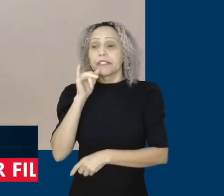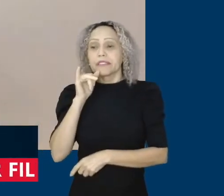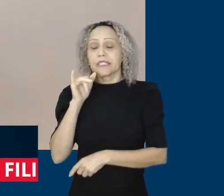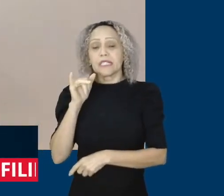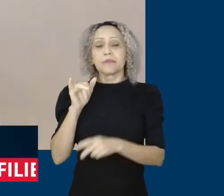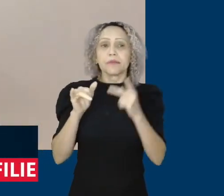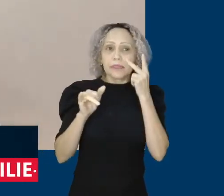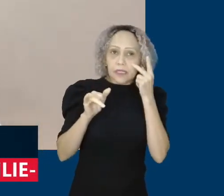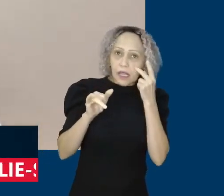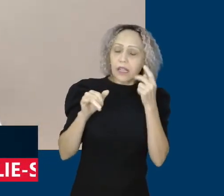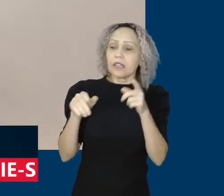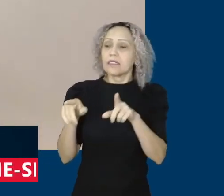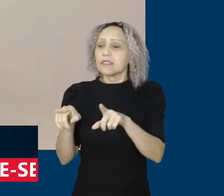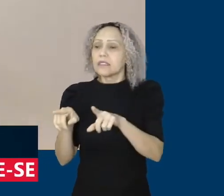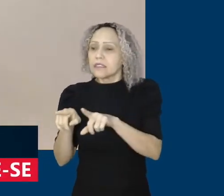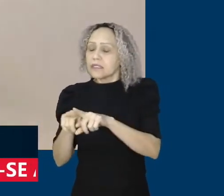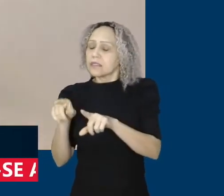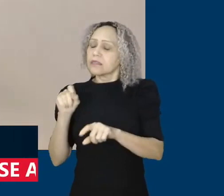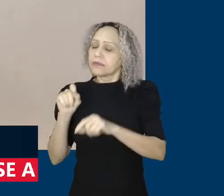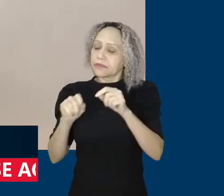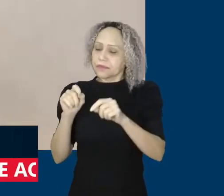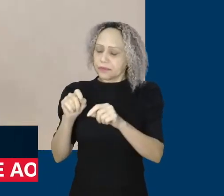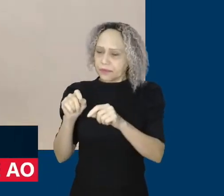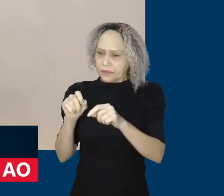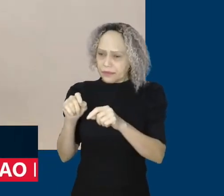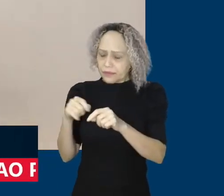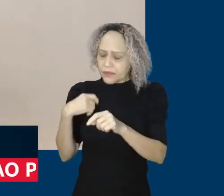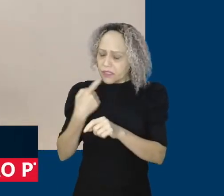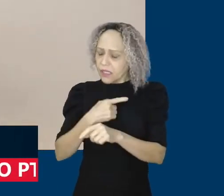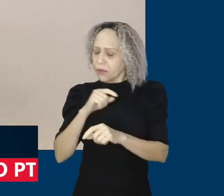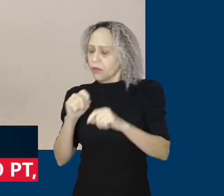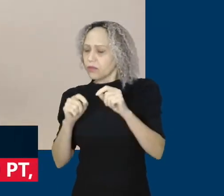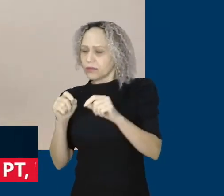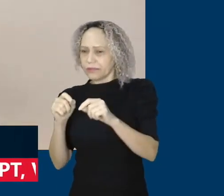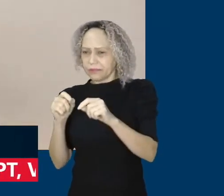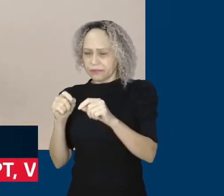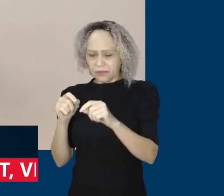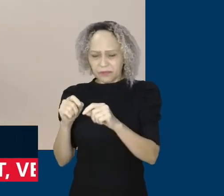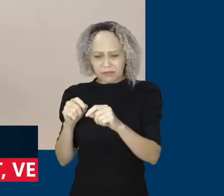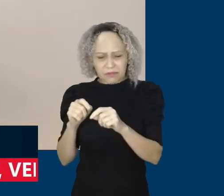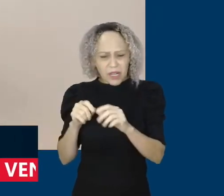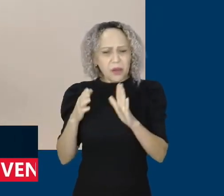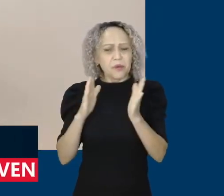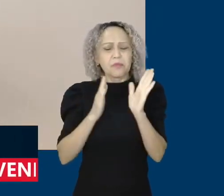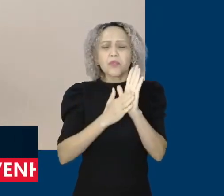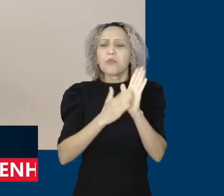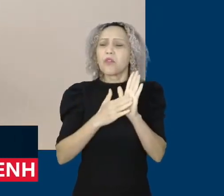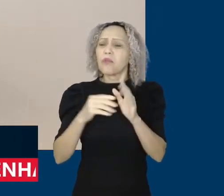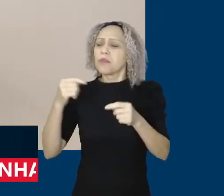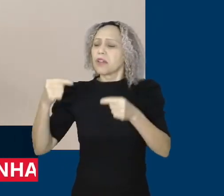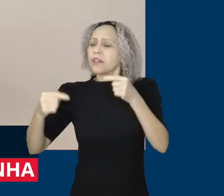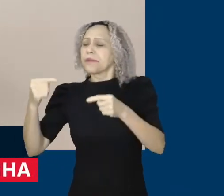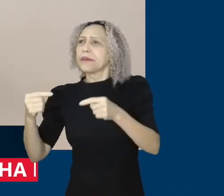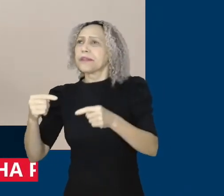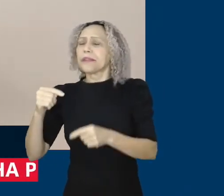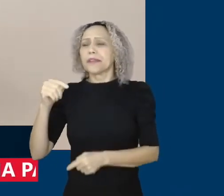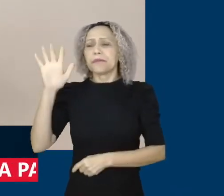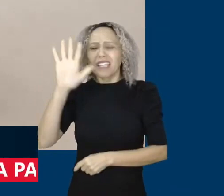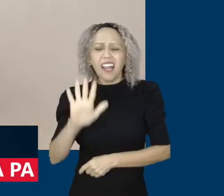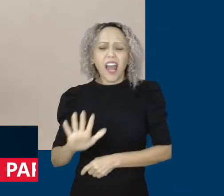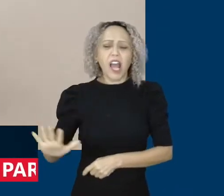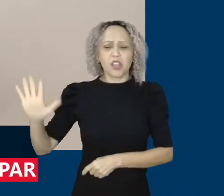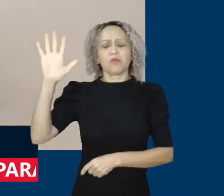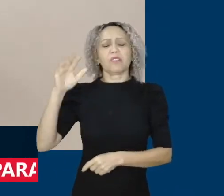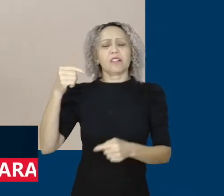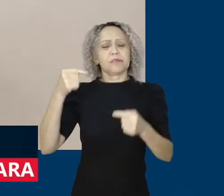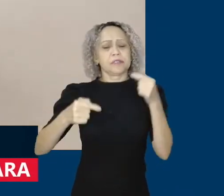compor a partir das agendas estaduais para chegar e rebater e repercutir nacionalmente. Eu estou aberto a esse